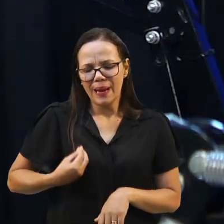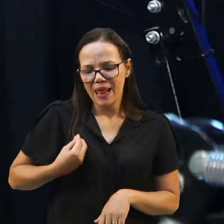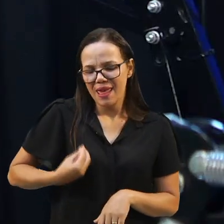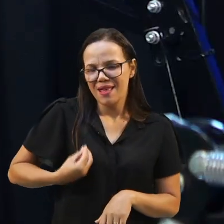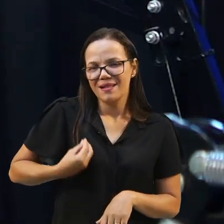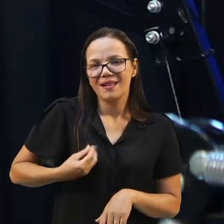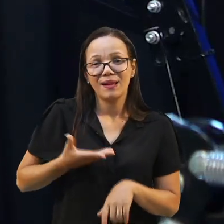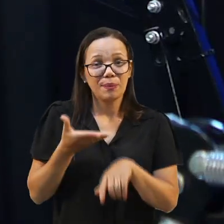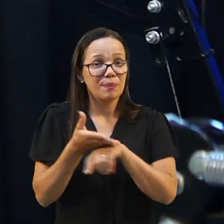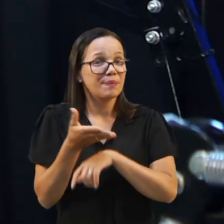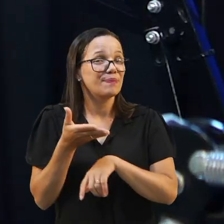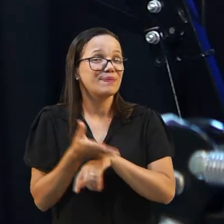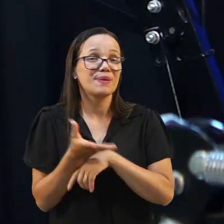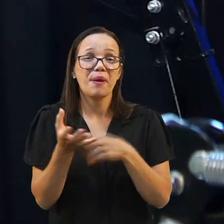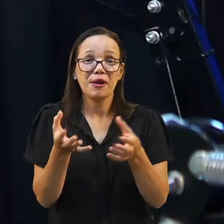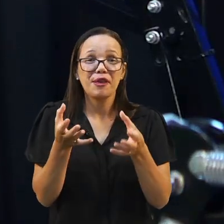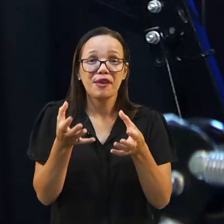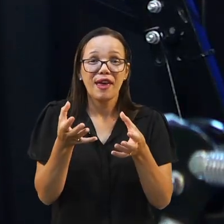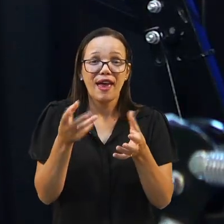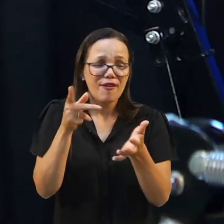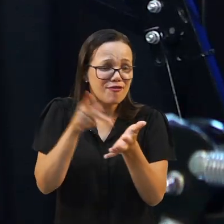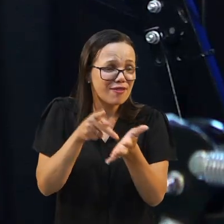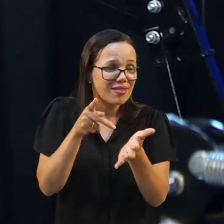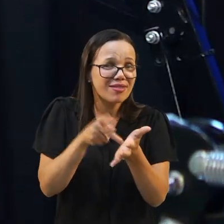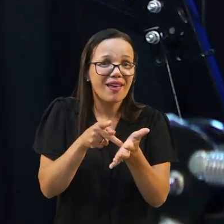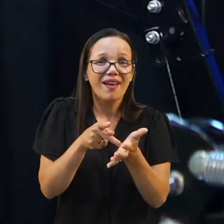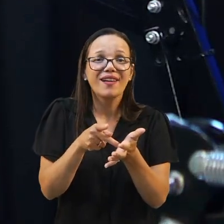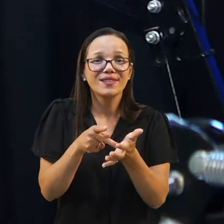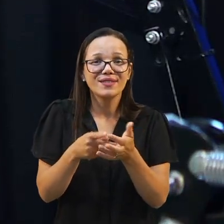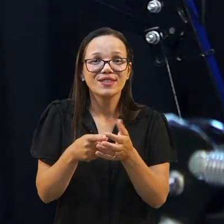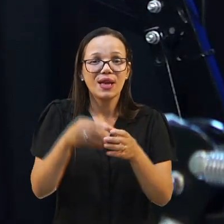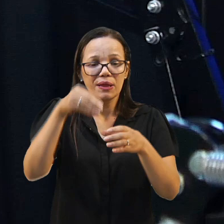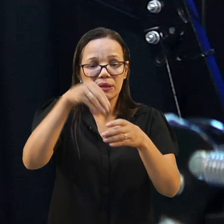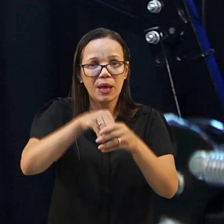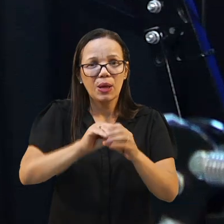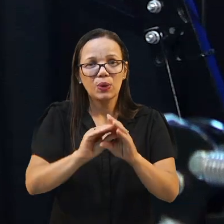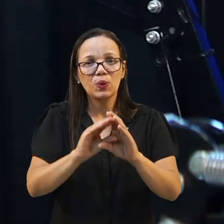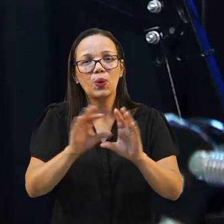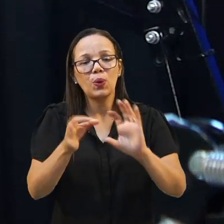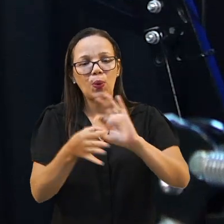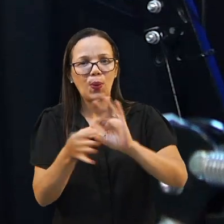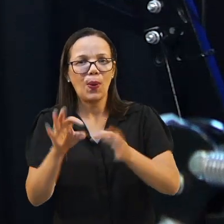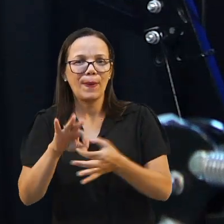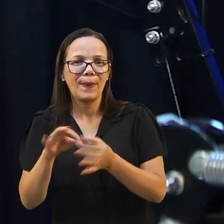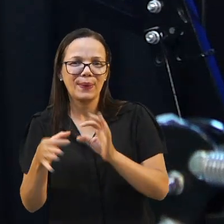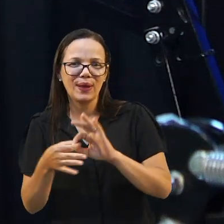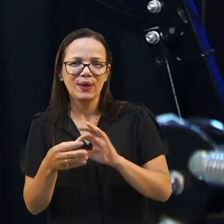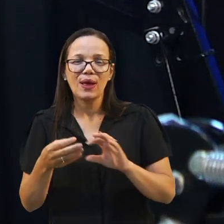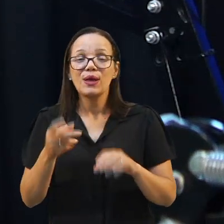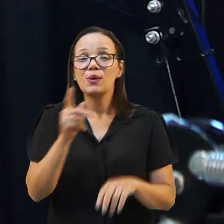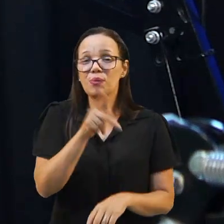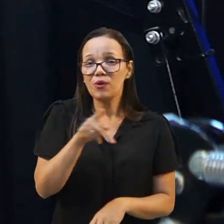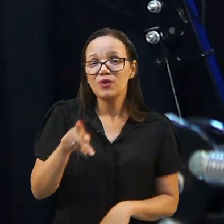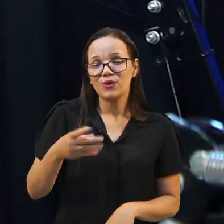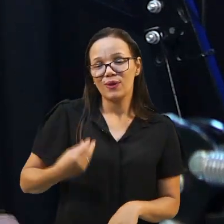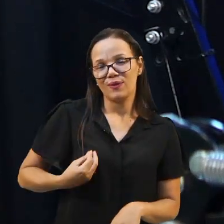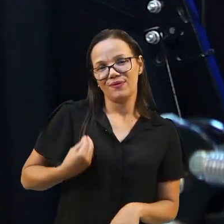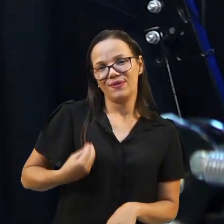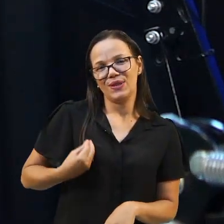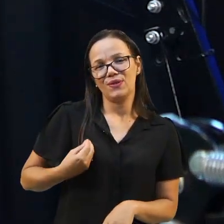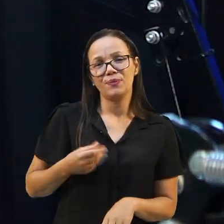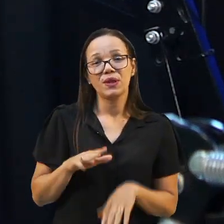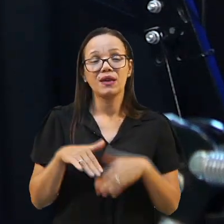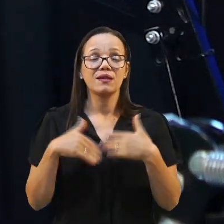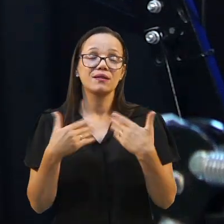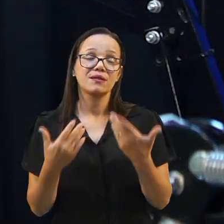quer ser realidade dentro de um contexto. E o professor vive tudo isso. Então,